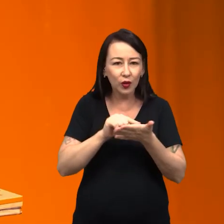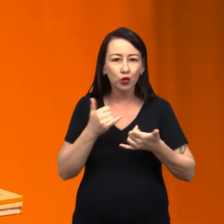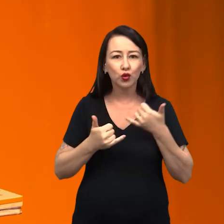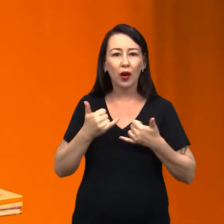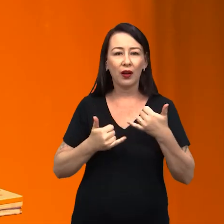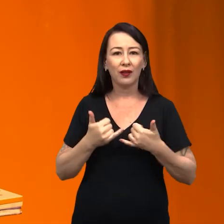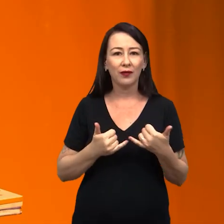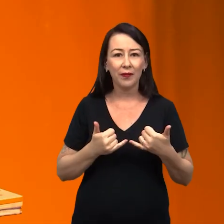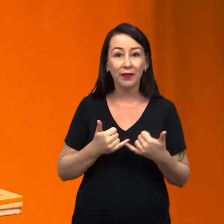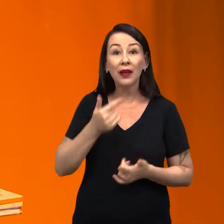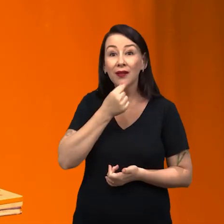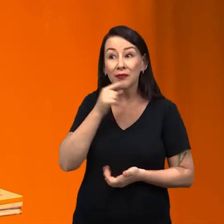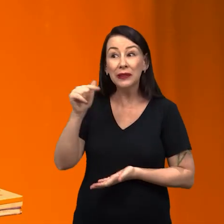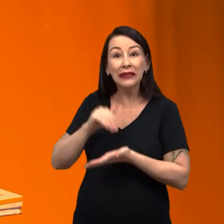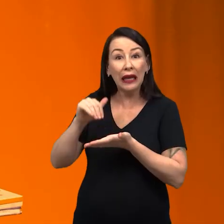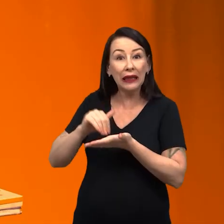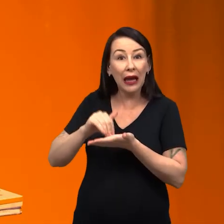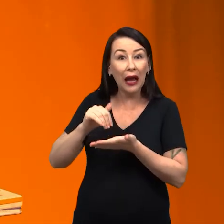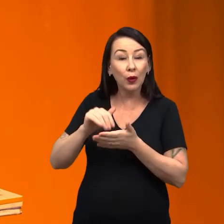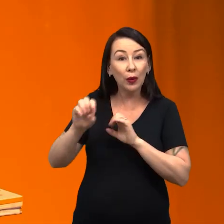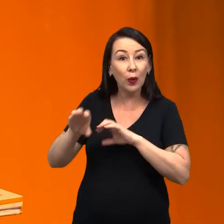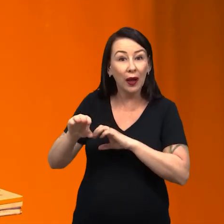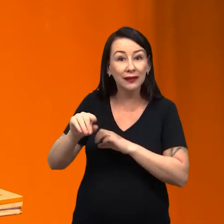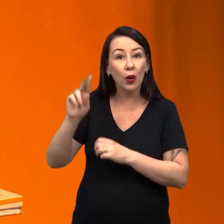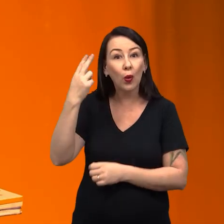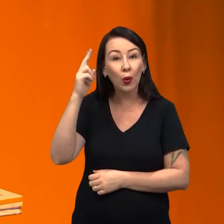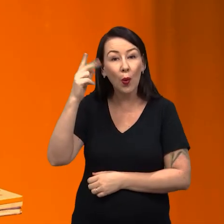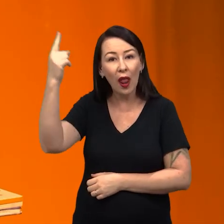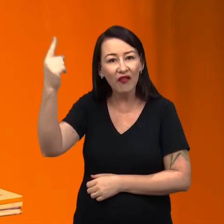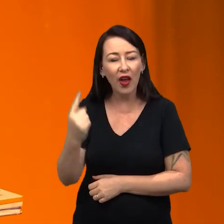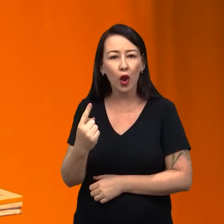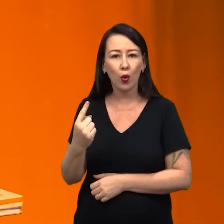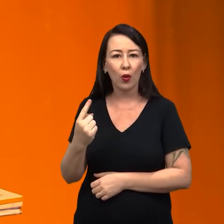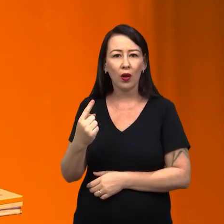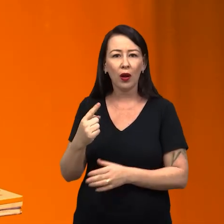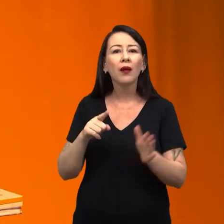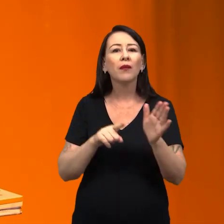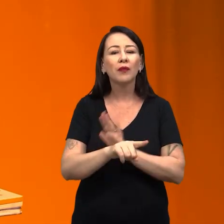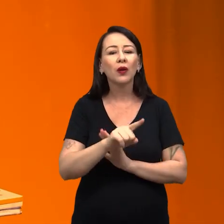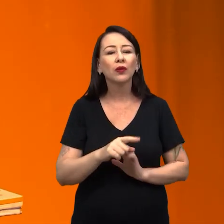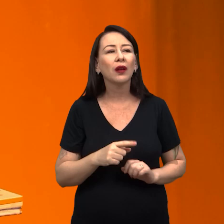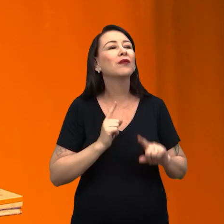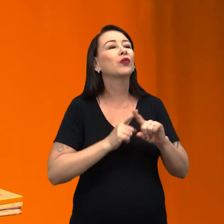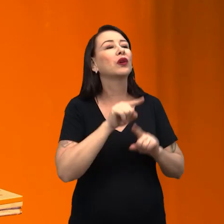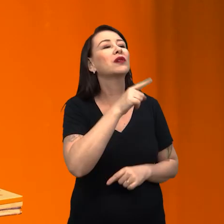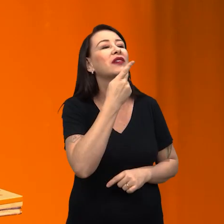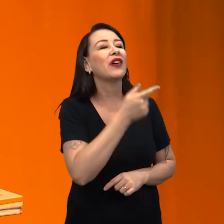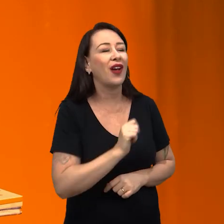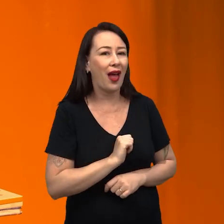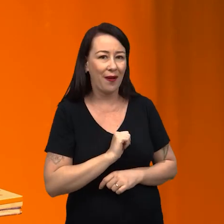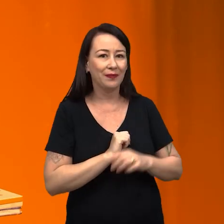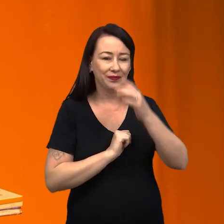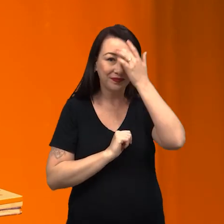estou aqui porque eu queria saber o que você vinha falar, né? E eu conto para